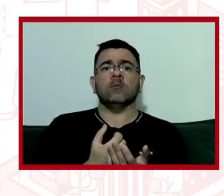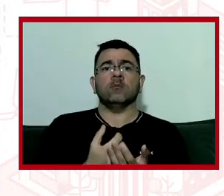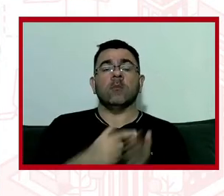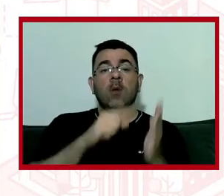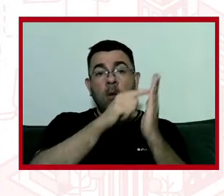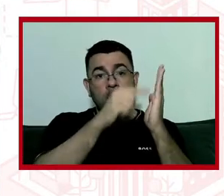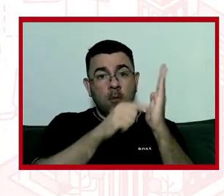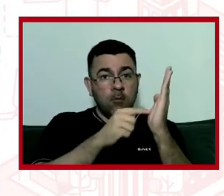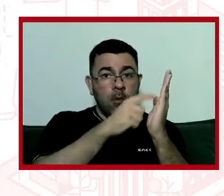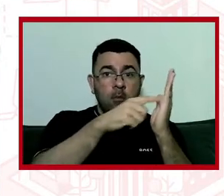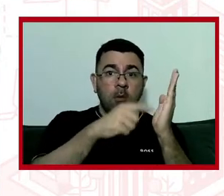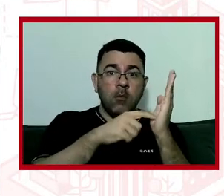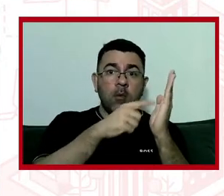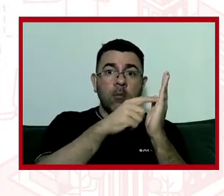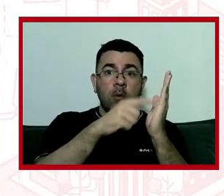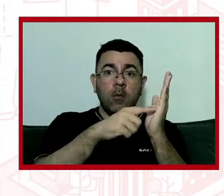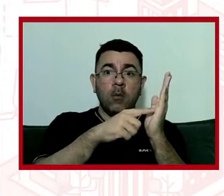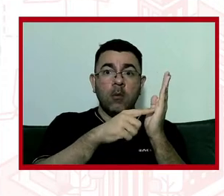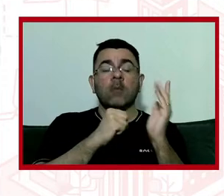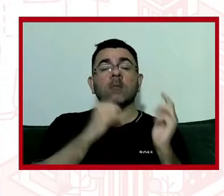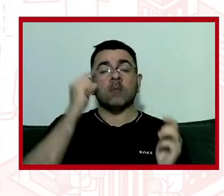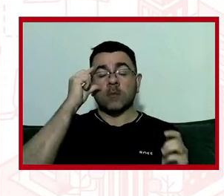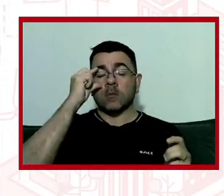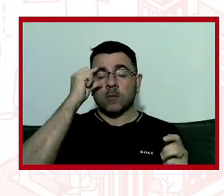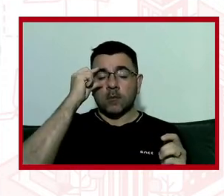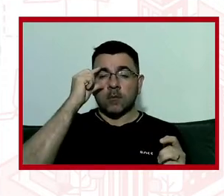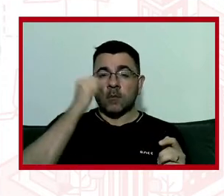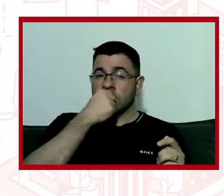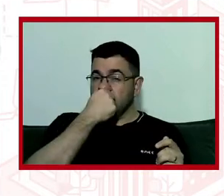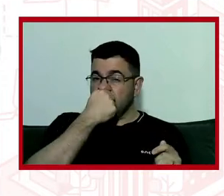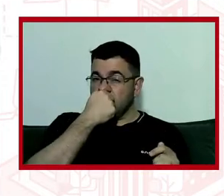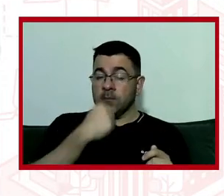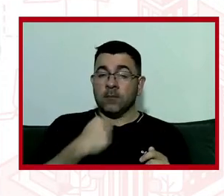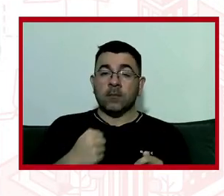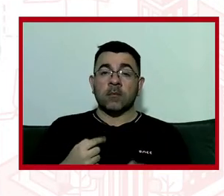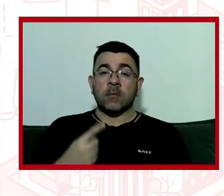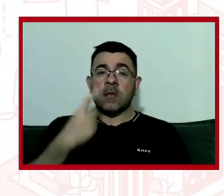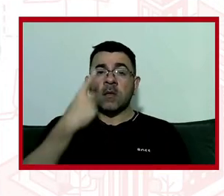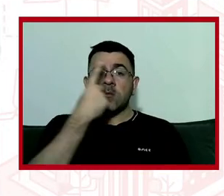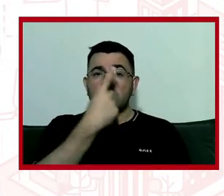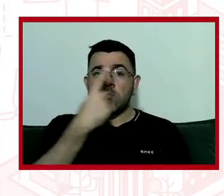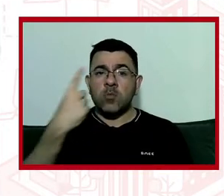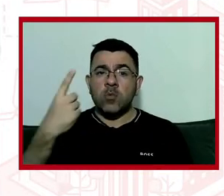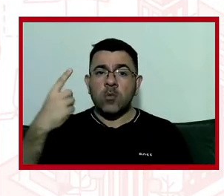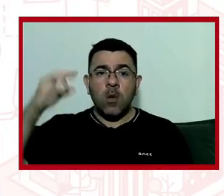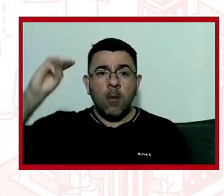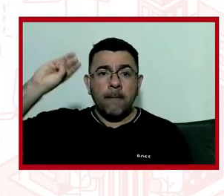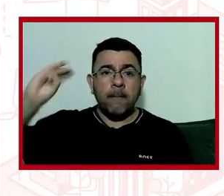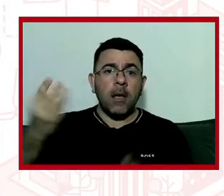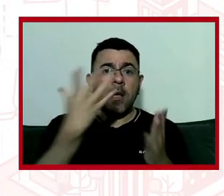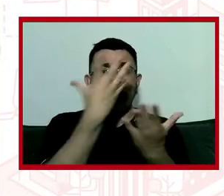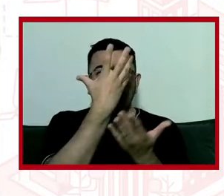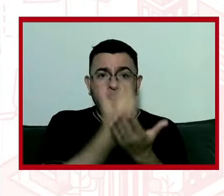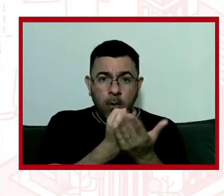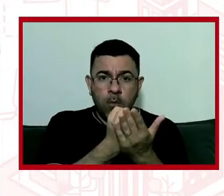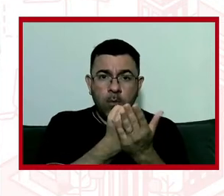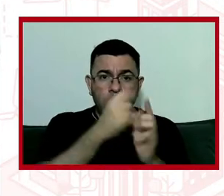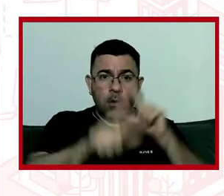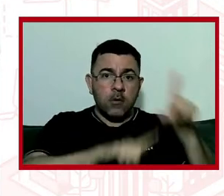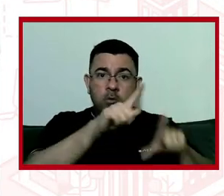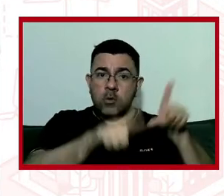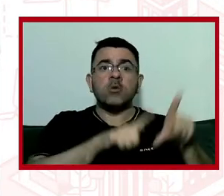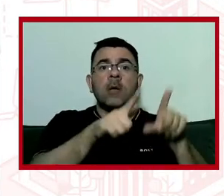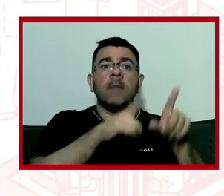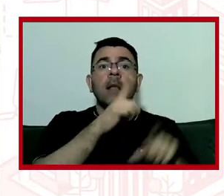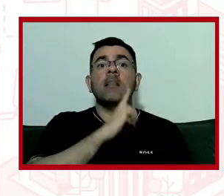uma cidade que tem 1. 600.000 de habitantes no Brasil que tem 1.000 de download da sua ferramenta digital de serviço eh a